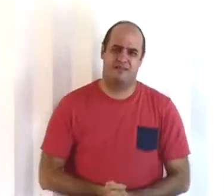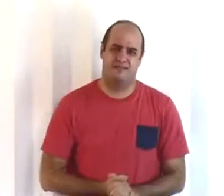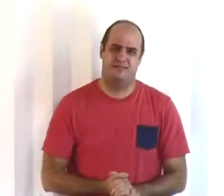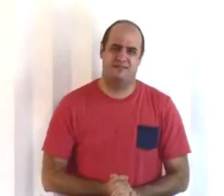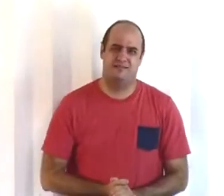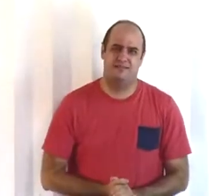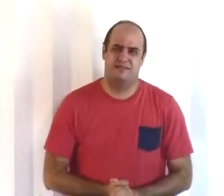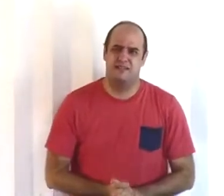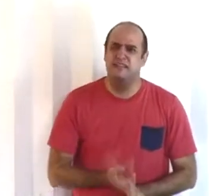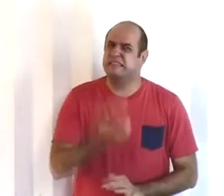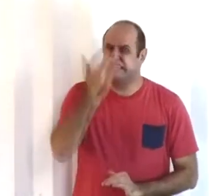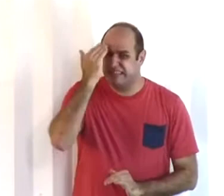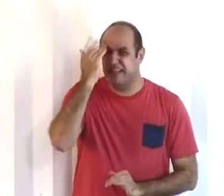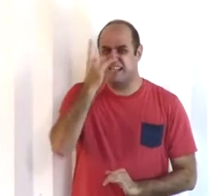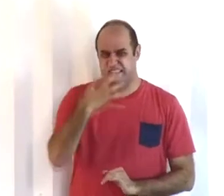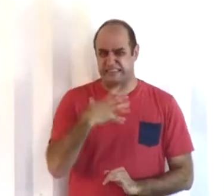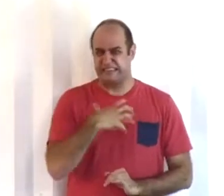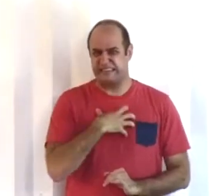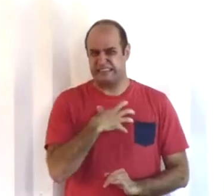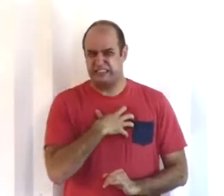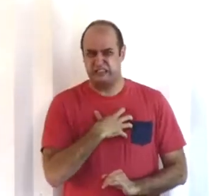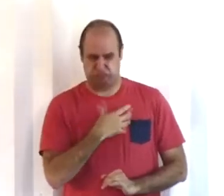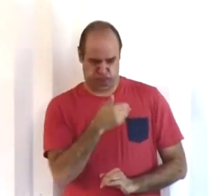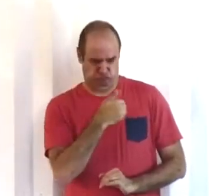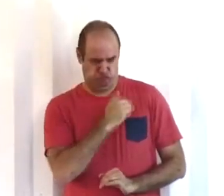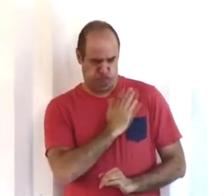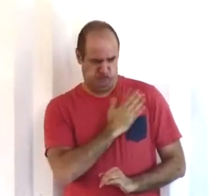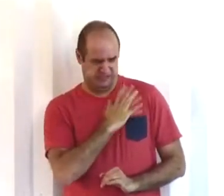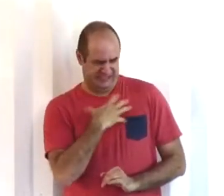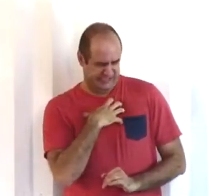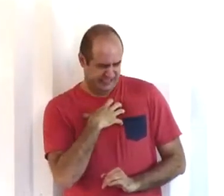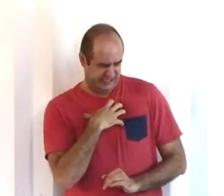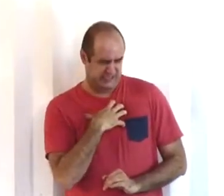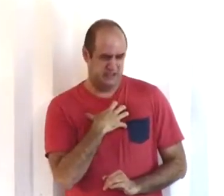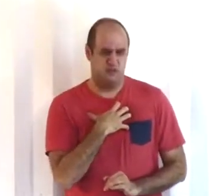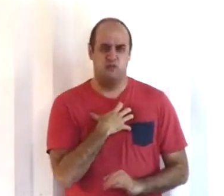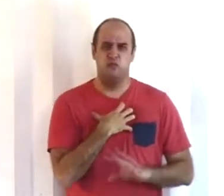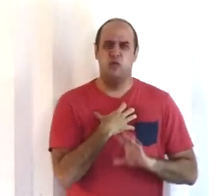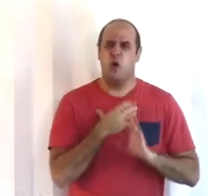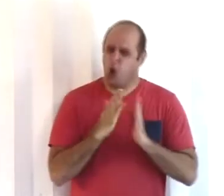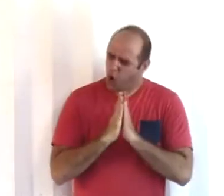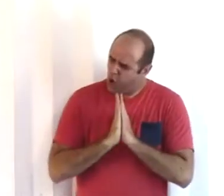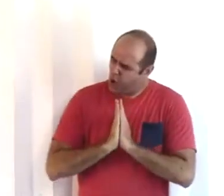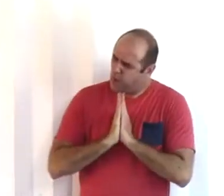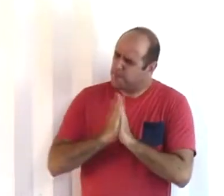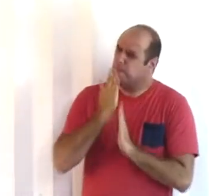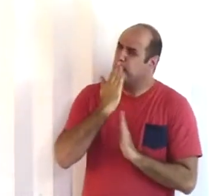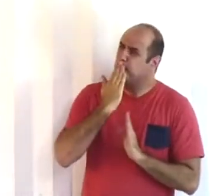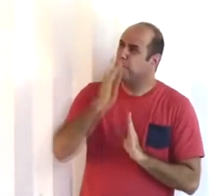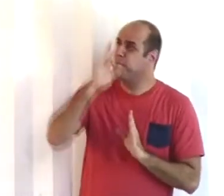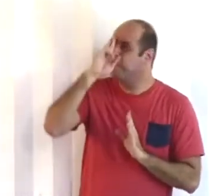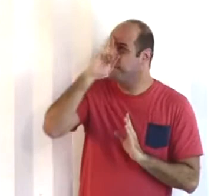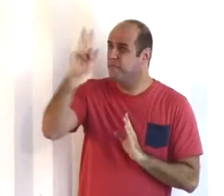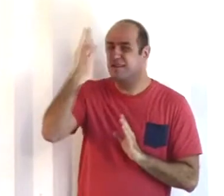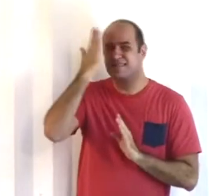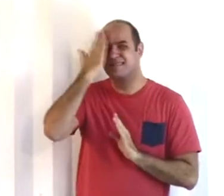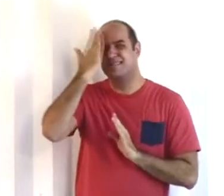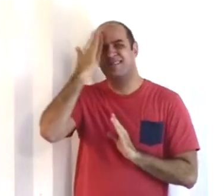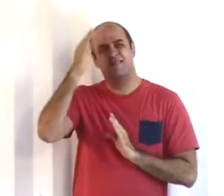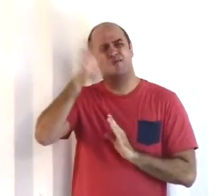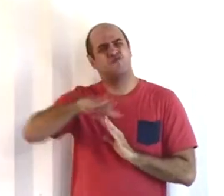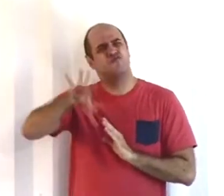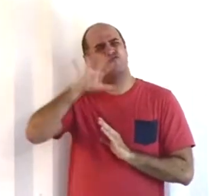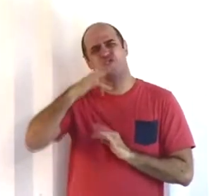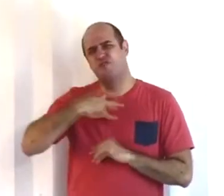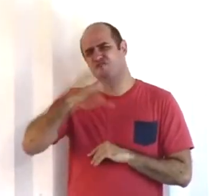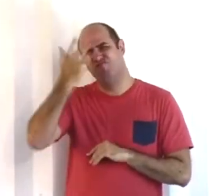estar sentindo alguma coisa ainda no seu coração, põe a sua causa diante de Deus e diga: Senhor, o Senhor sabe todas as coisas, eu